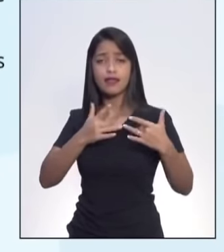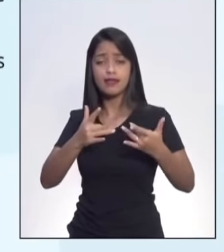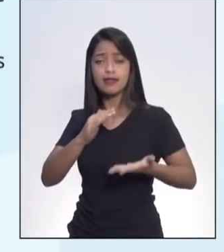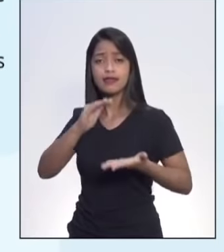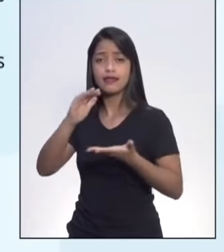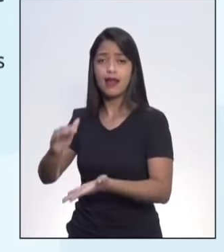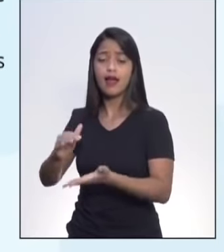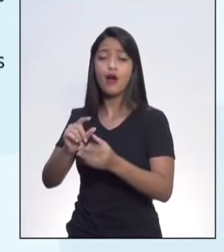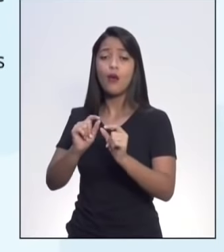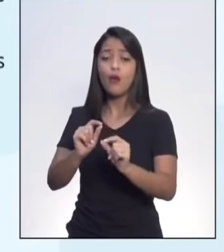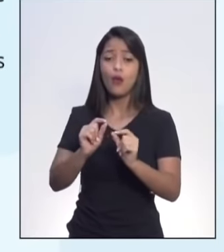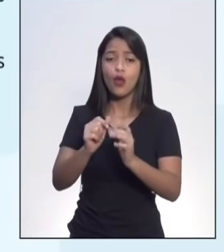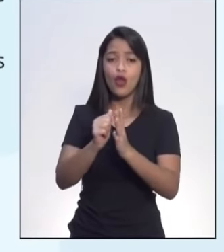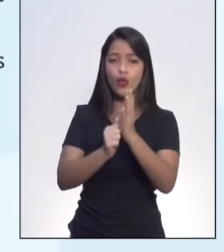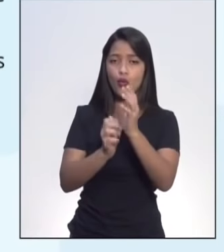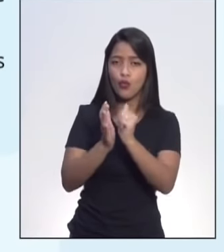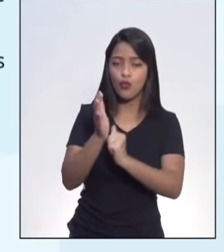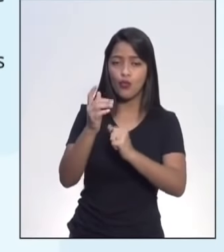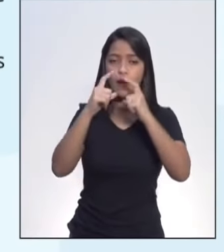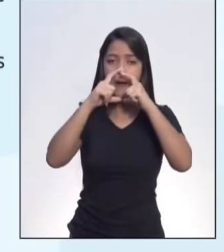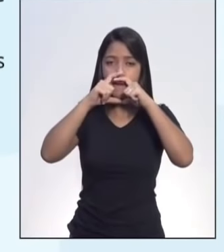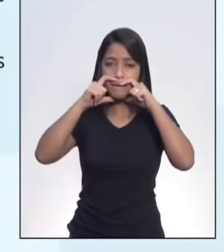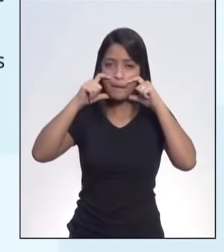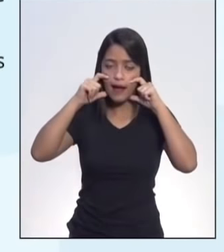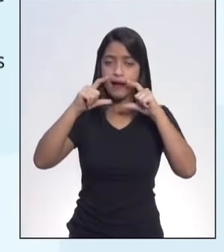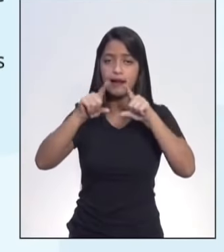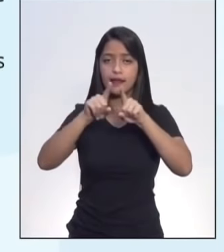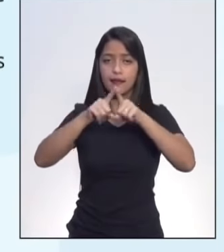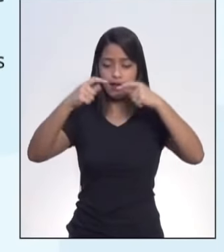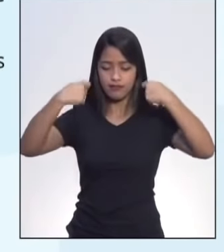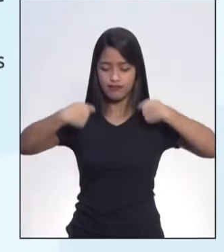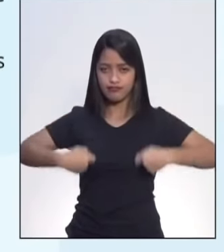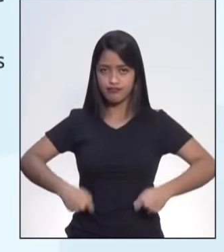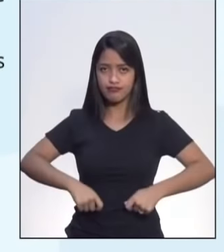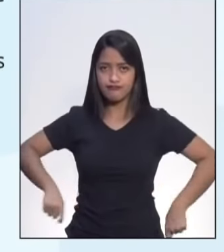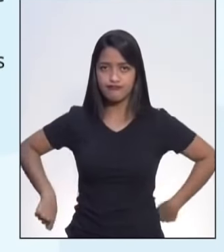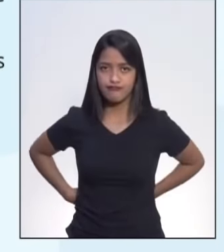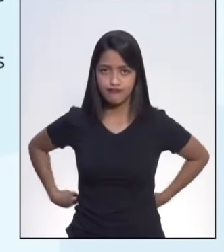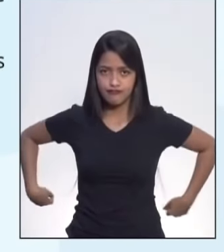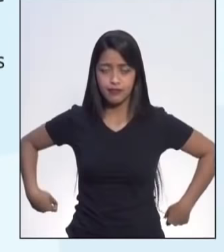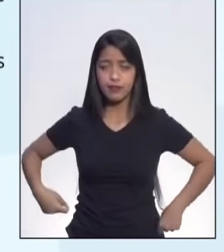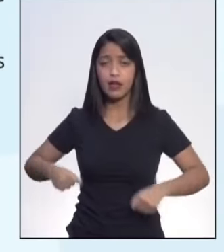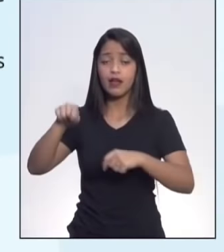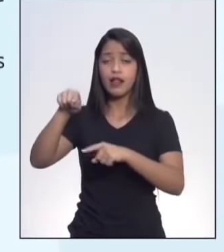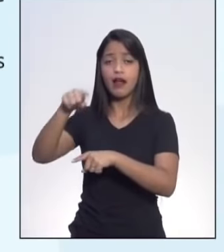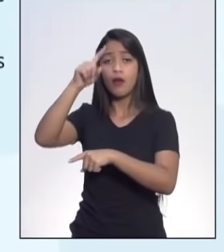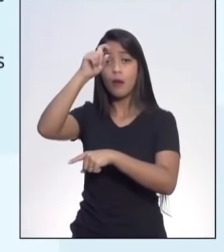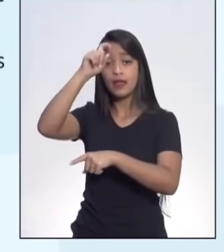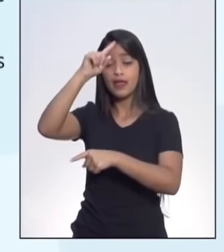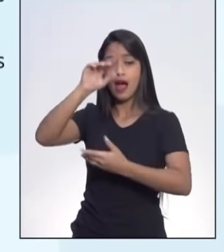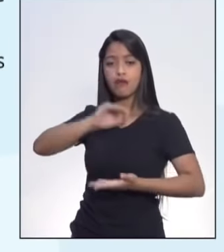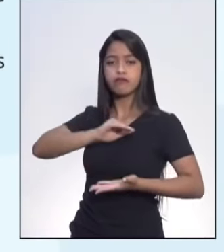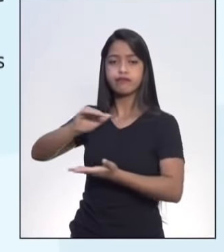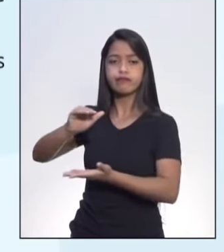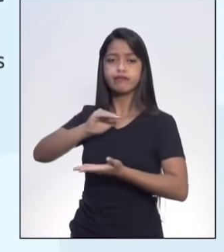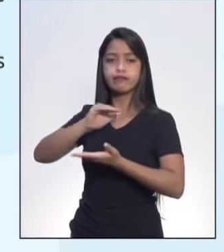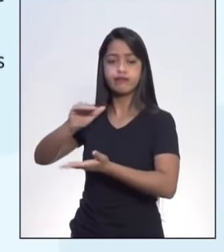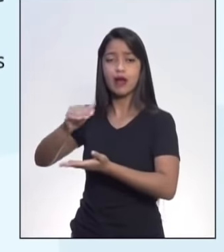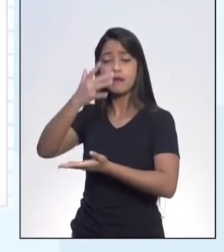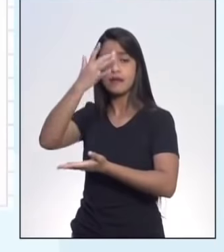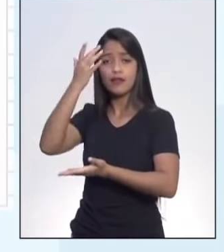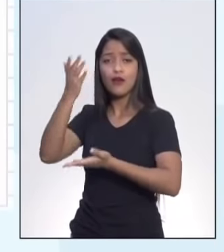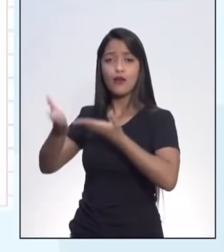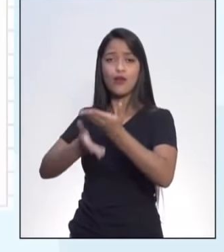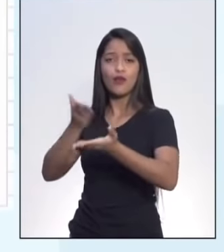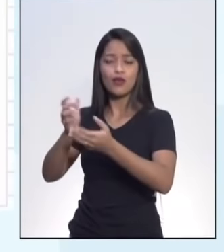em tratamento contra a Covid-19. O gráfico a seguir mostra a quantidade de produtos doados pelos 3